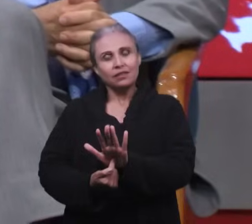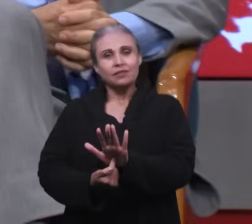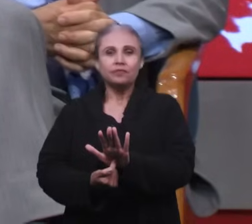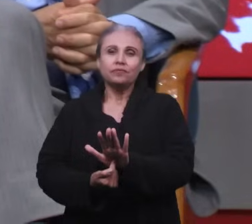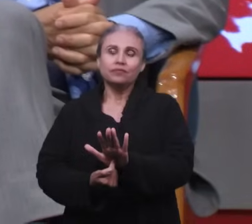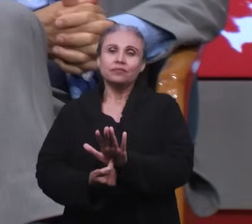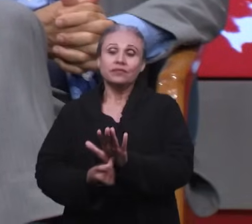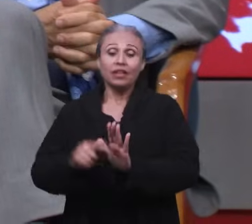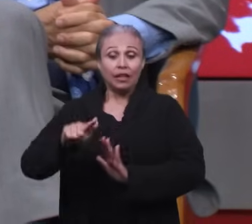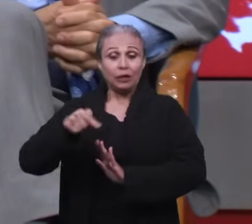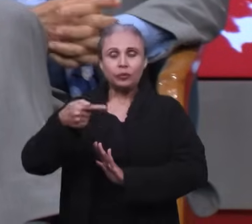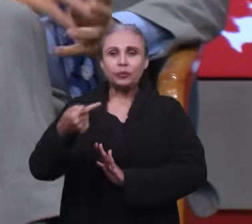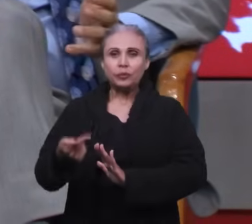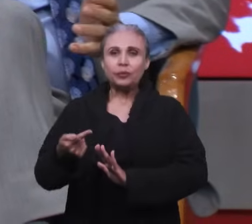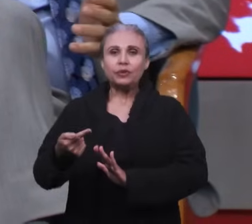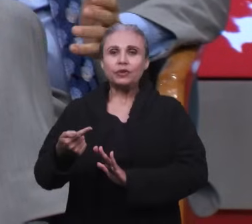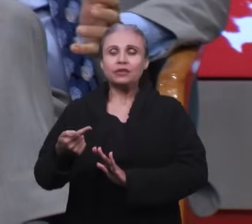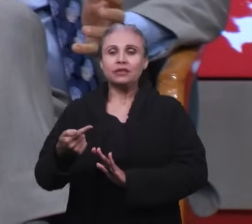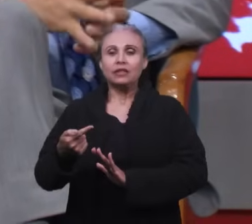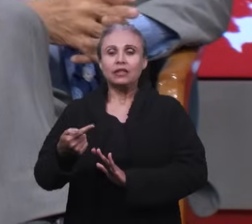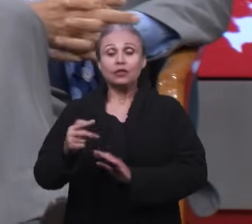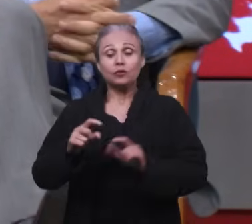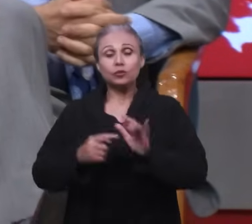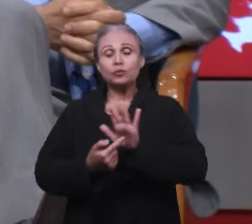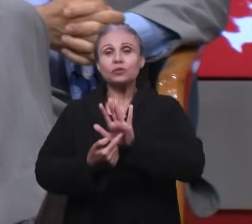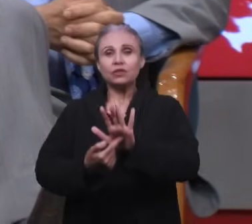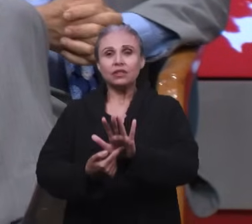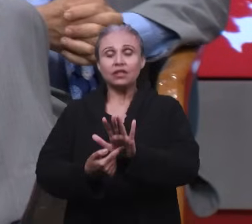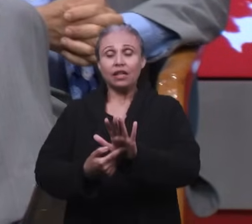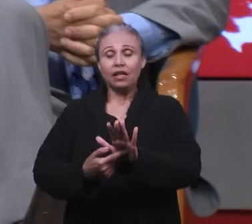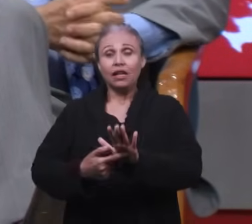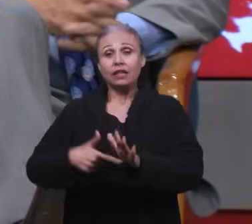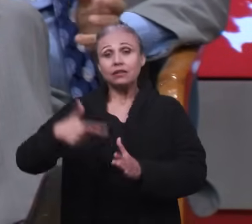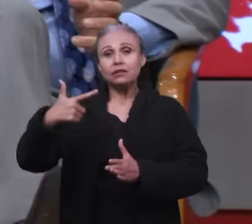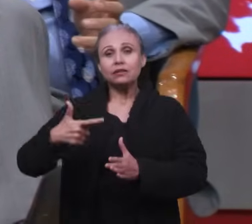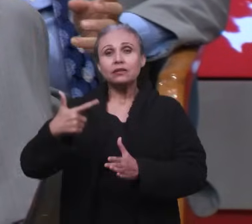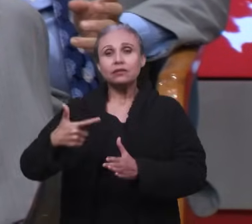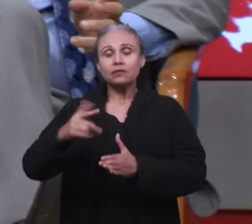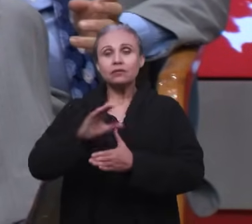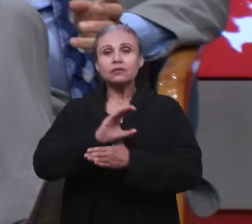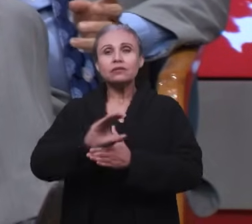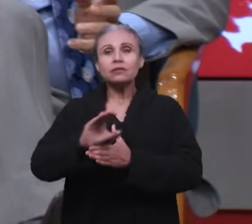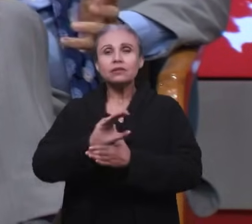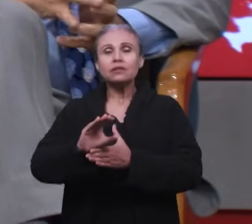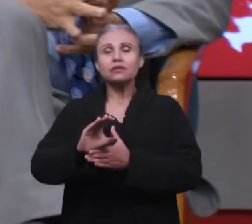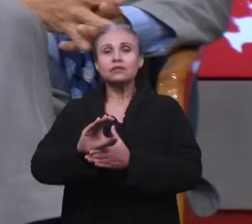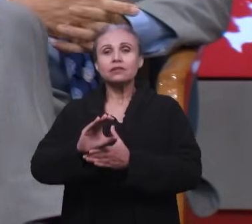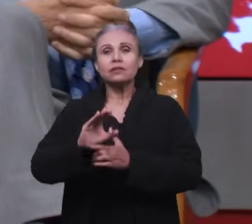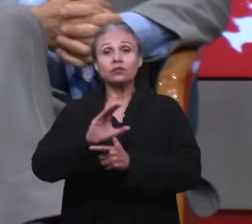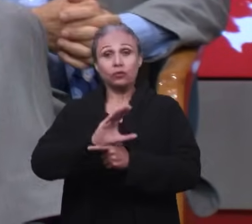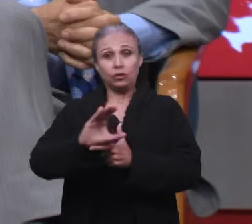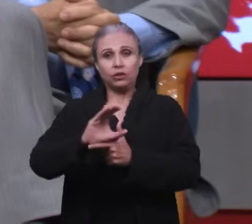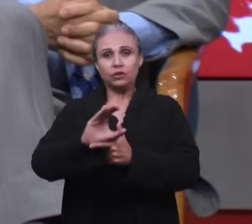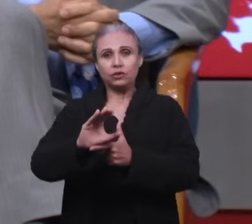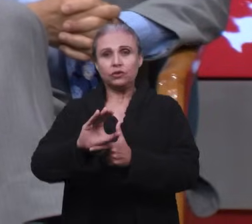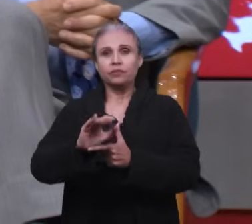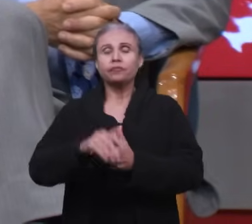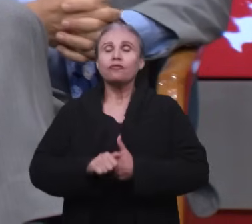isso. Depois nós vamos falar também sobre algumas citações que ele fala na segunda carta aos Coríntios.